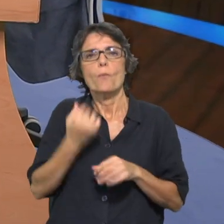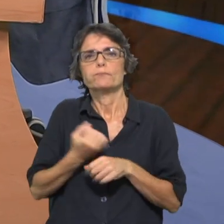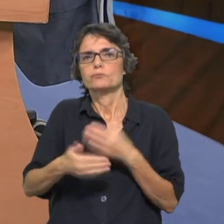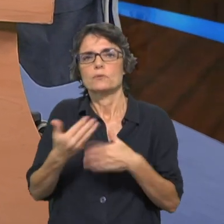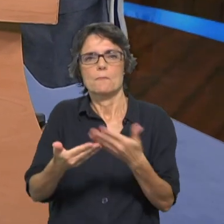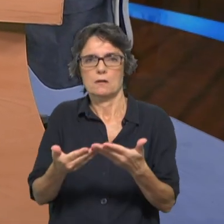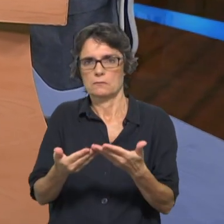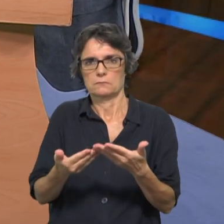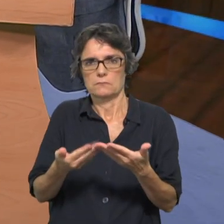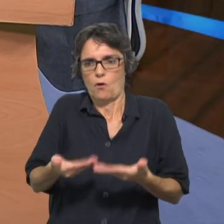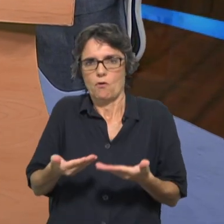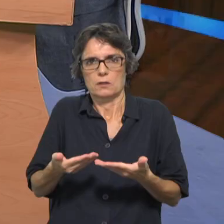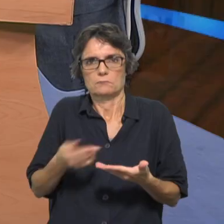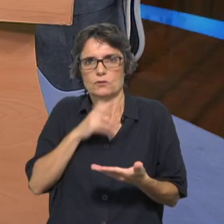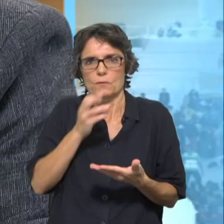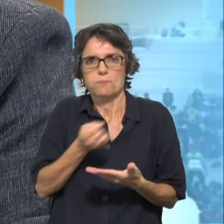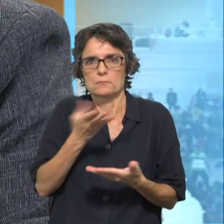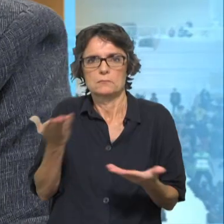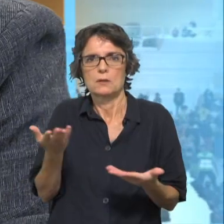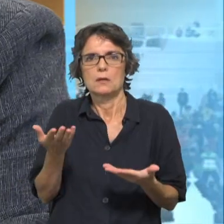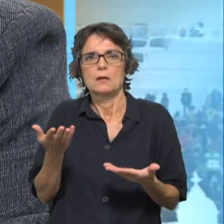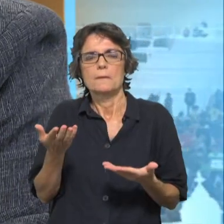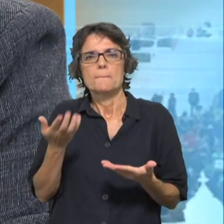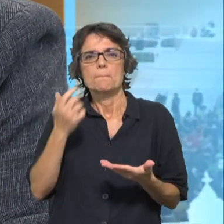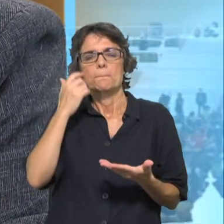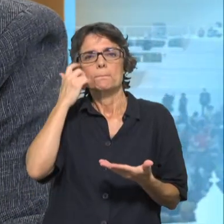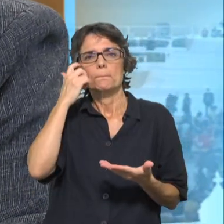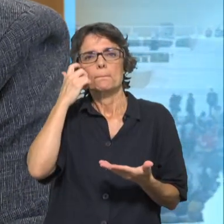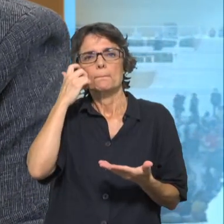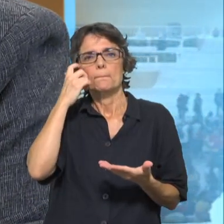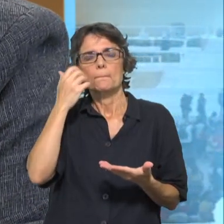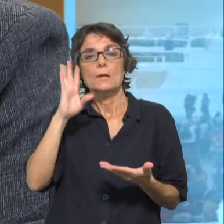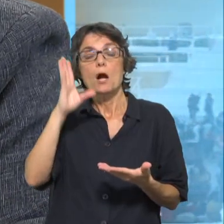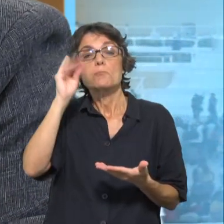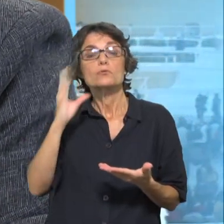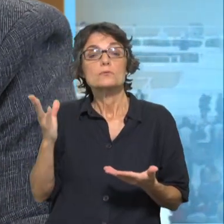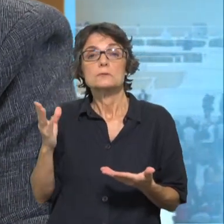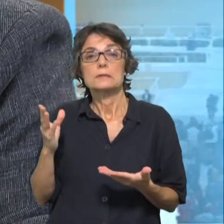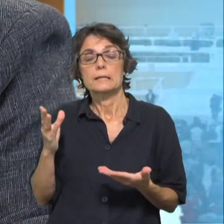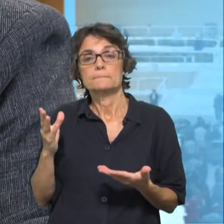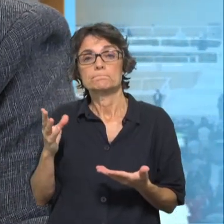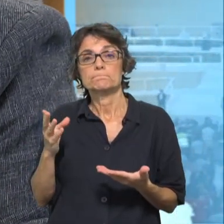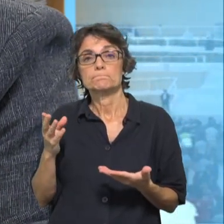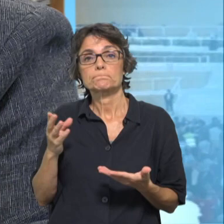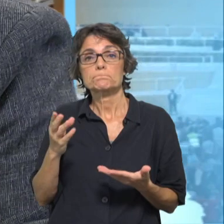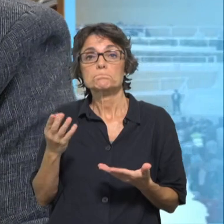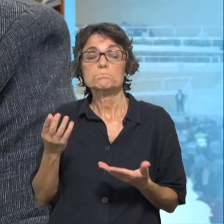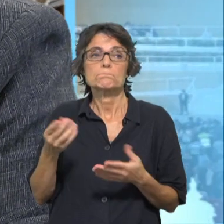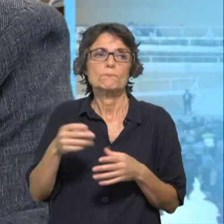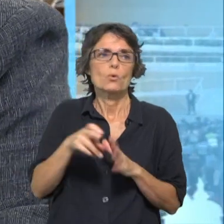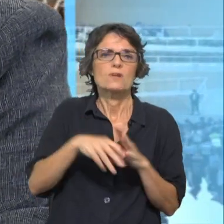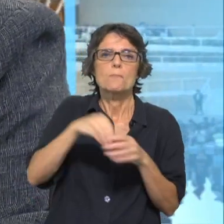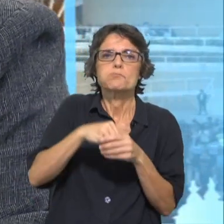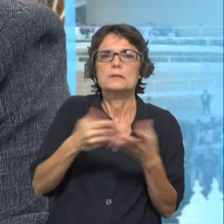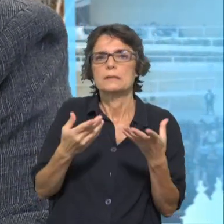que dizia Alfredo ainda há pouco, tenho alguma dificuldade em responder a isso. Não sei qual é o estatuto, nem jurídico,